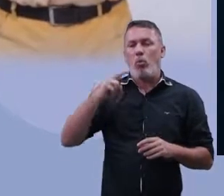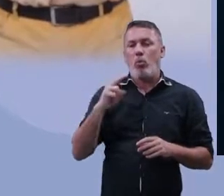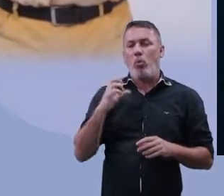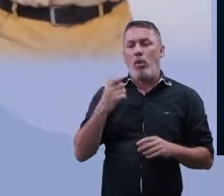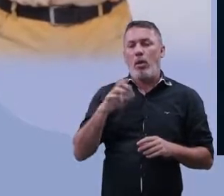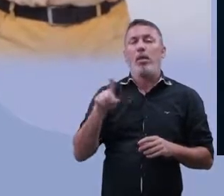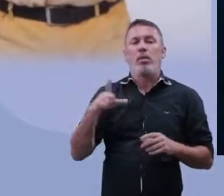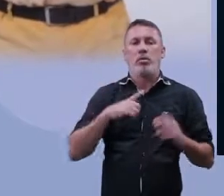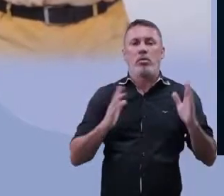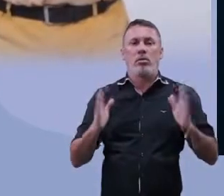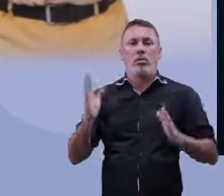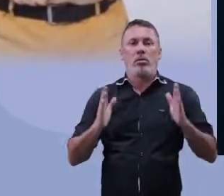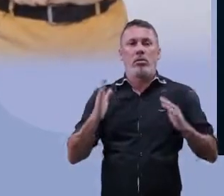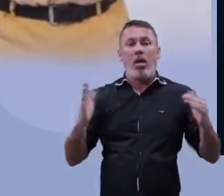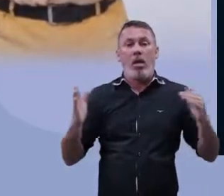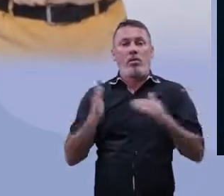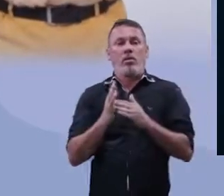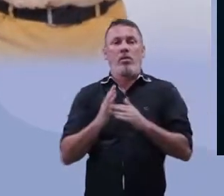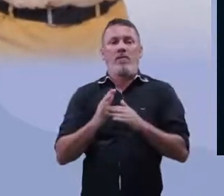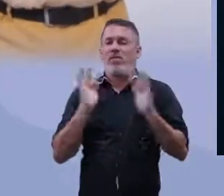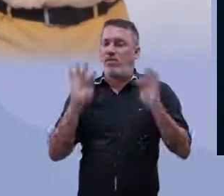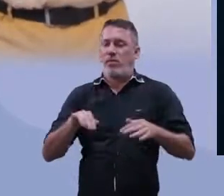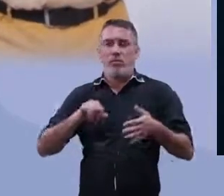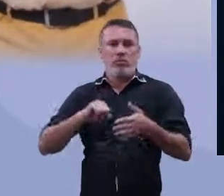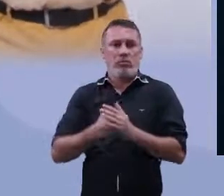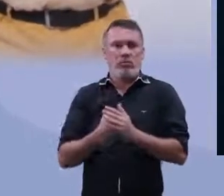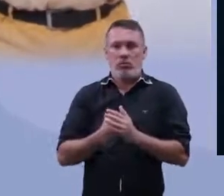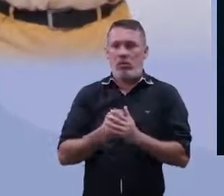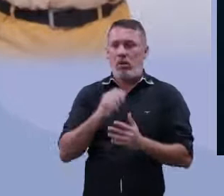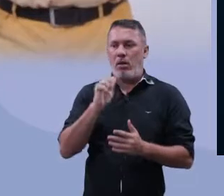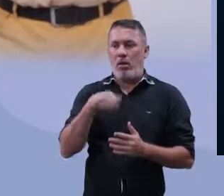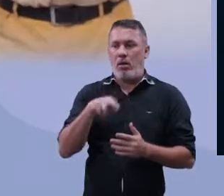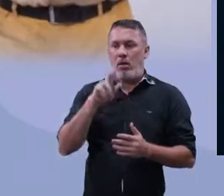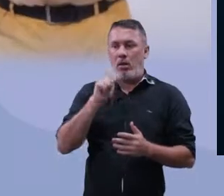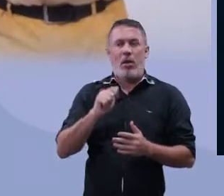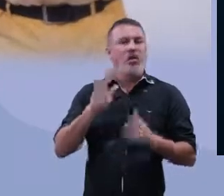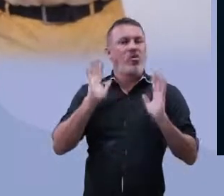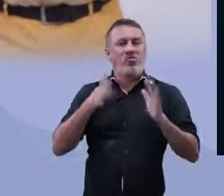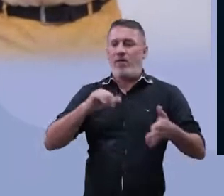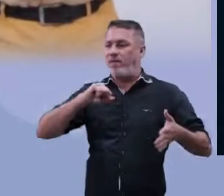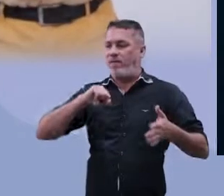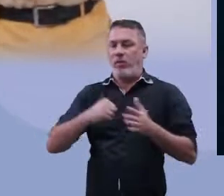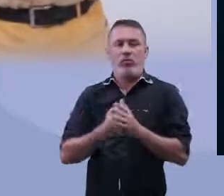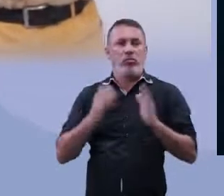tempo de validade das nossas usinas de Angra 1 e Angra 2 já expirou.